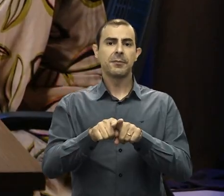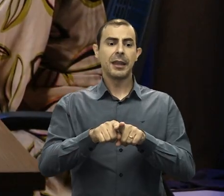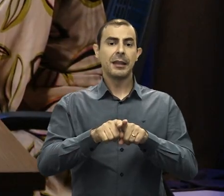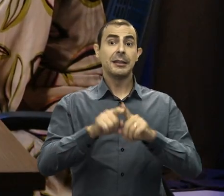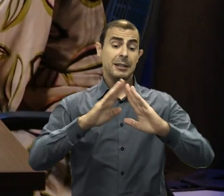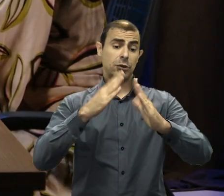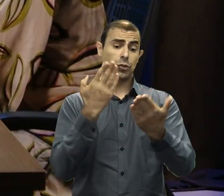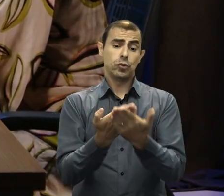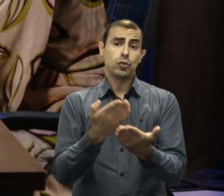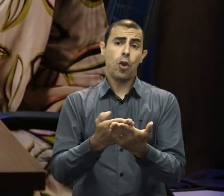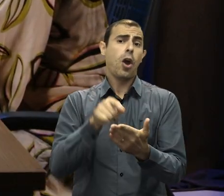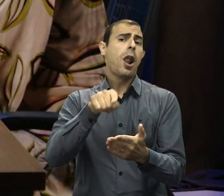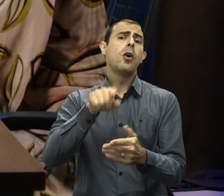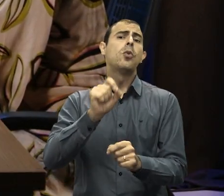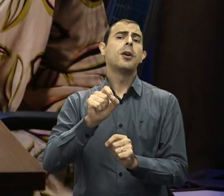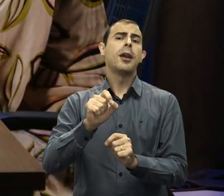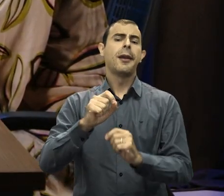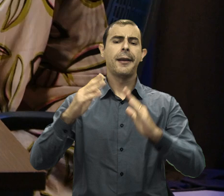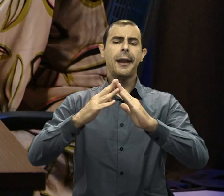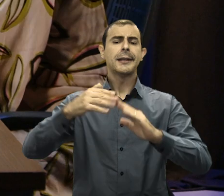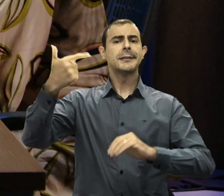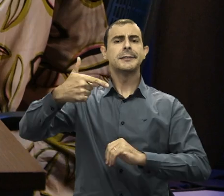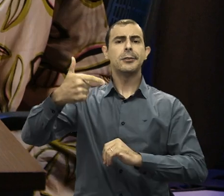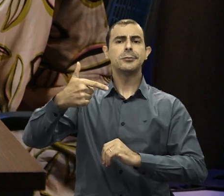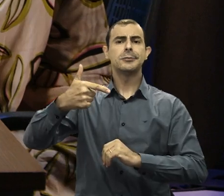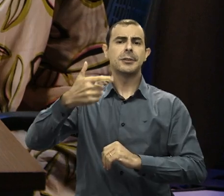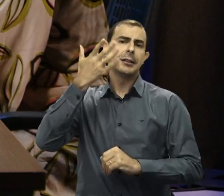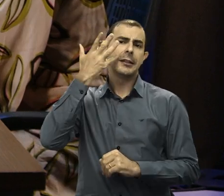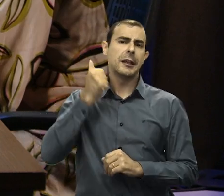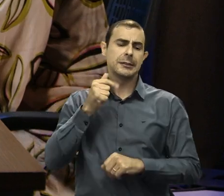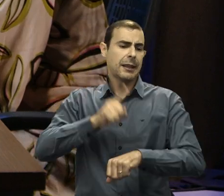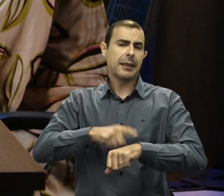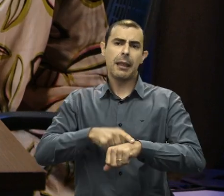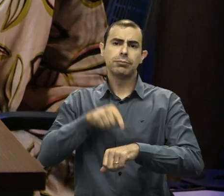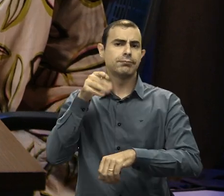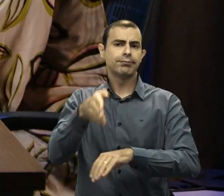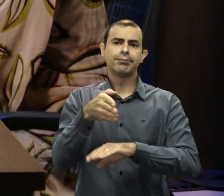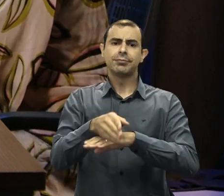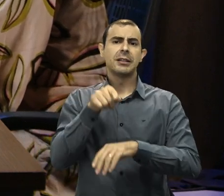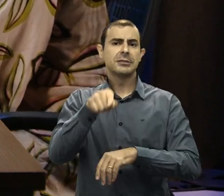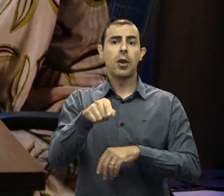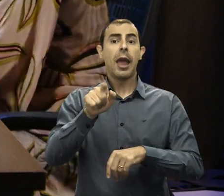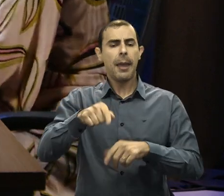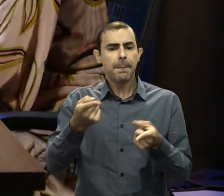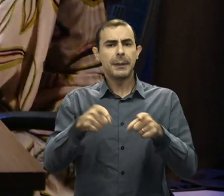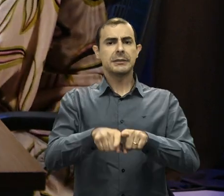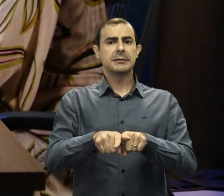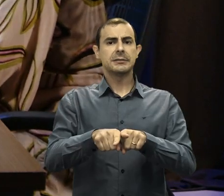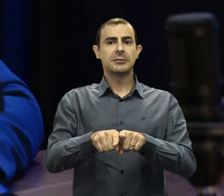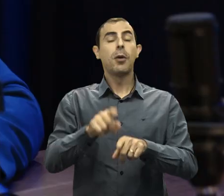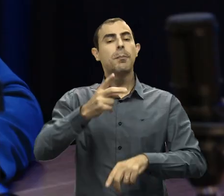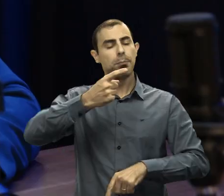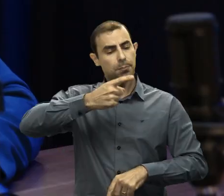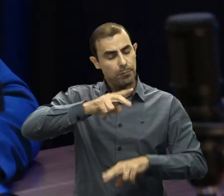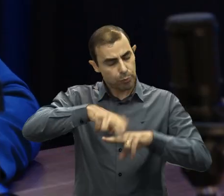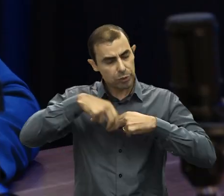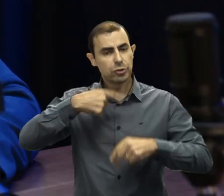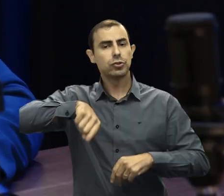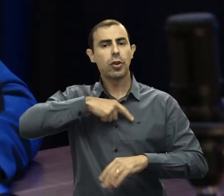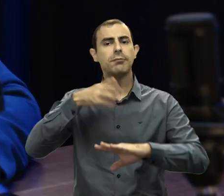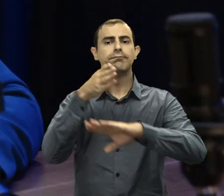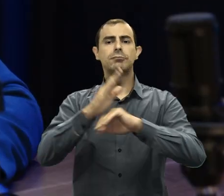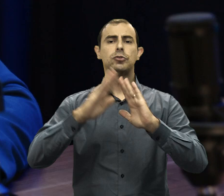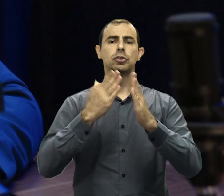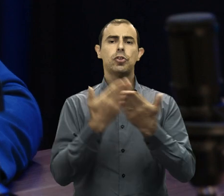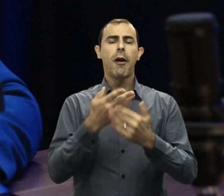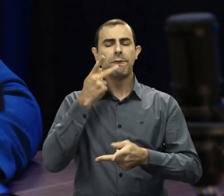que é a segunda casa, né, dessa criança, se torna uma parceira. Então, por isso que a gente vai para as escolas, falamos, né, o